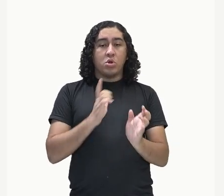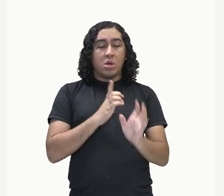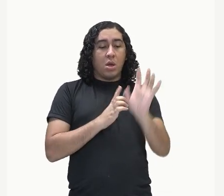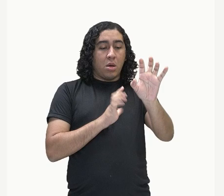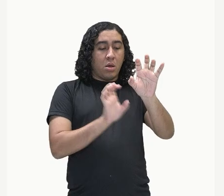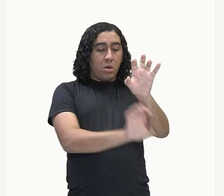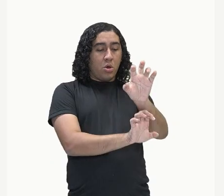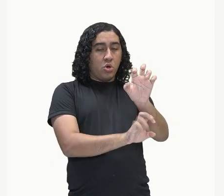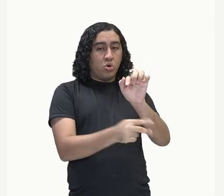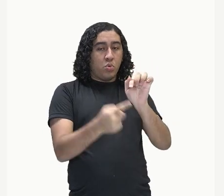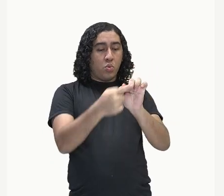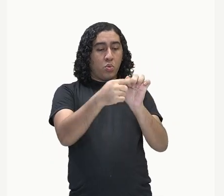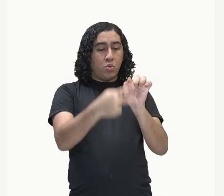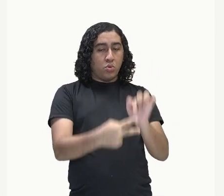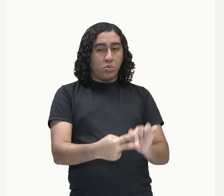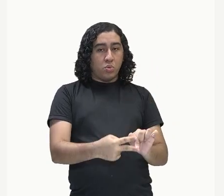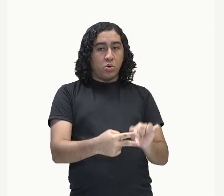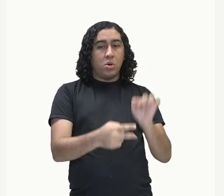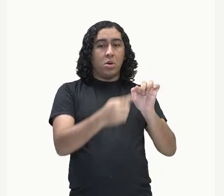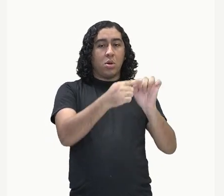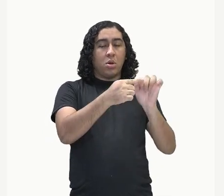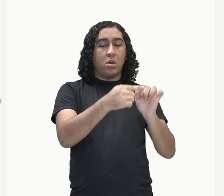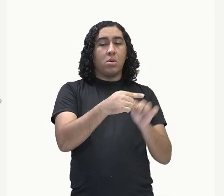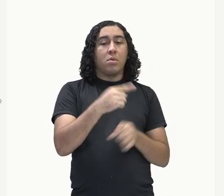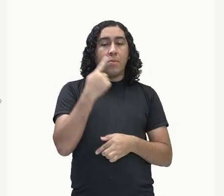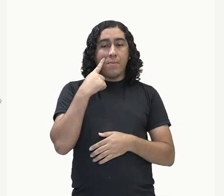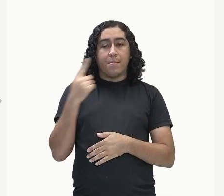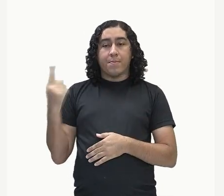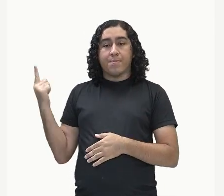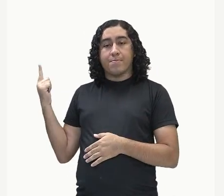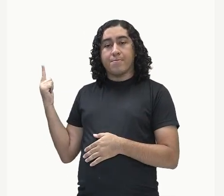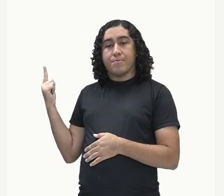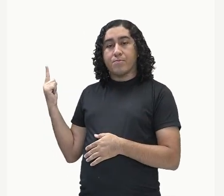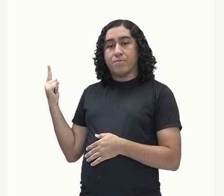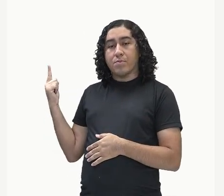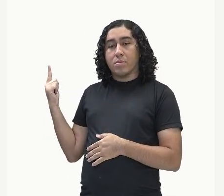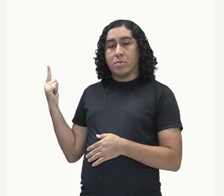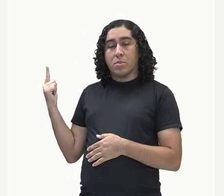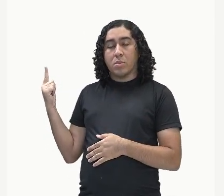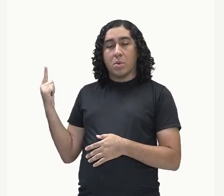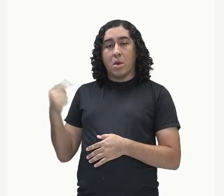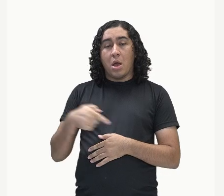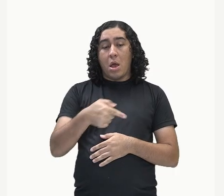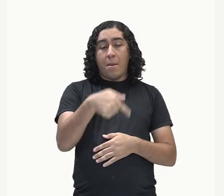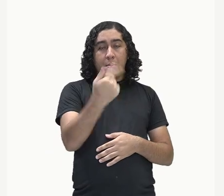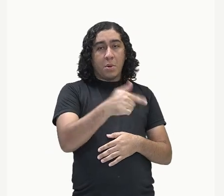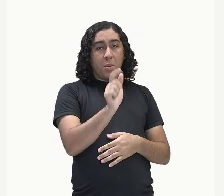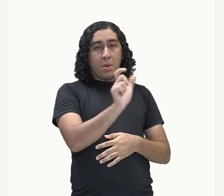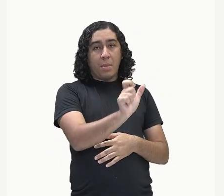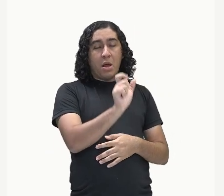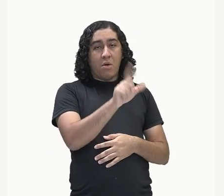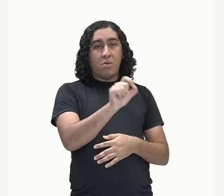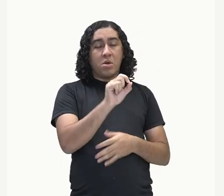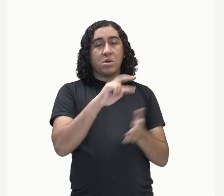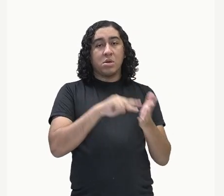divisões, os condrictes e os osteíctes. Quando falamos de condrictes, a gente vai lembrar de cartilagem, são animais